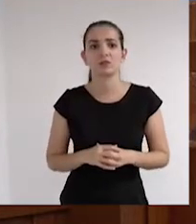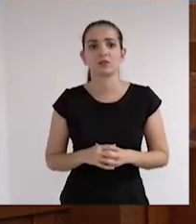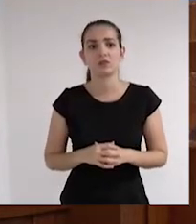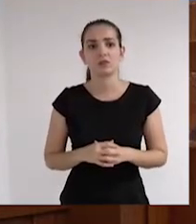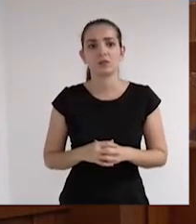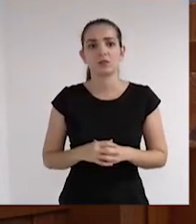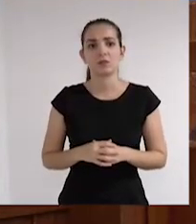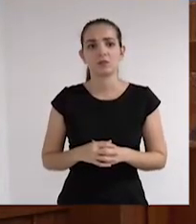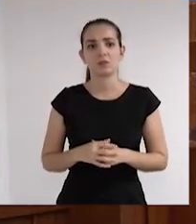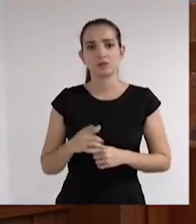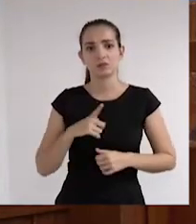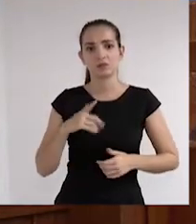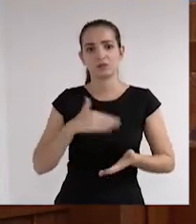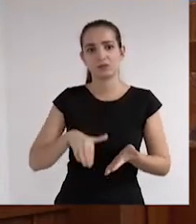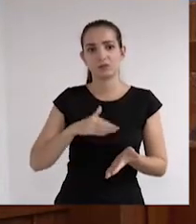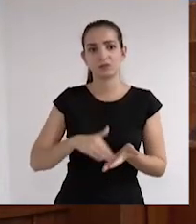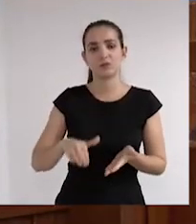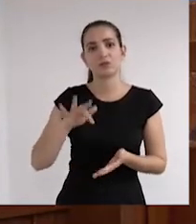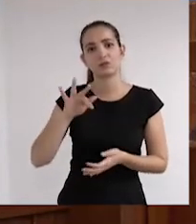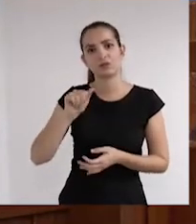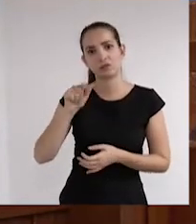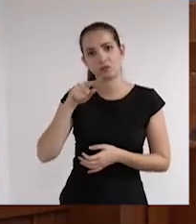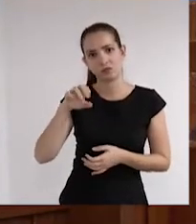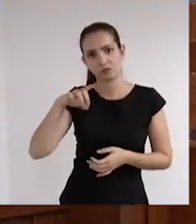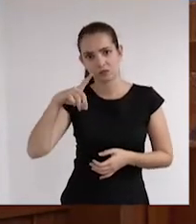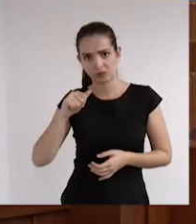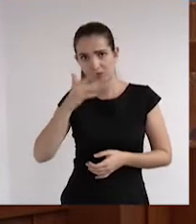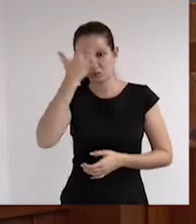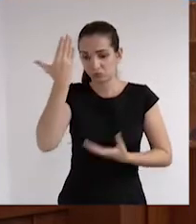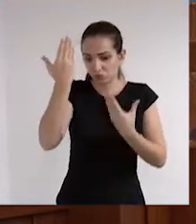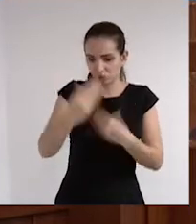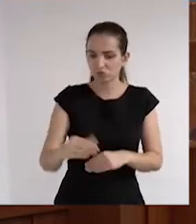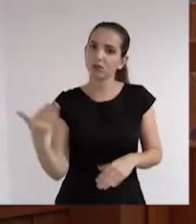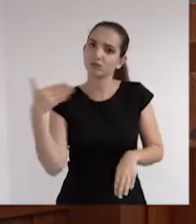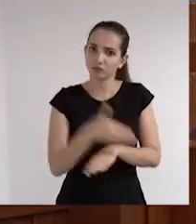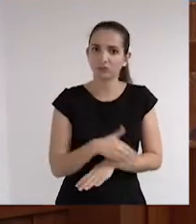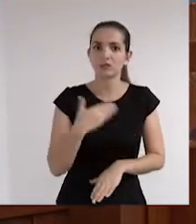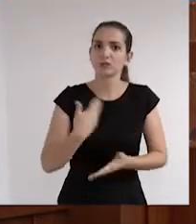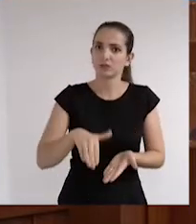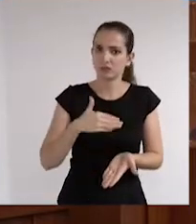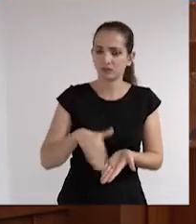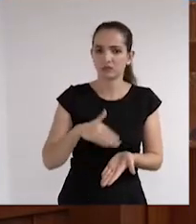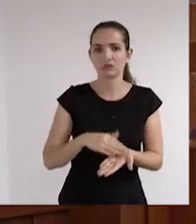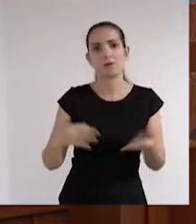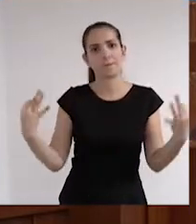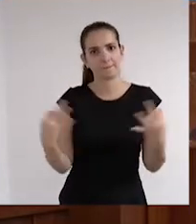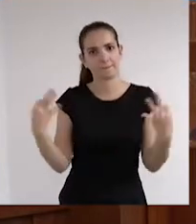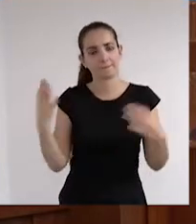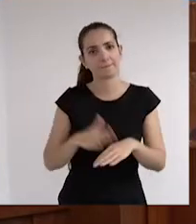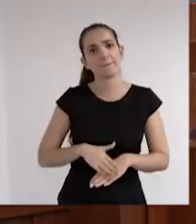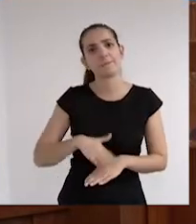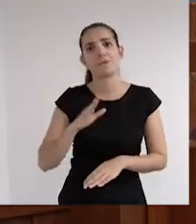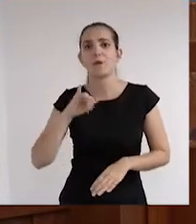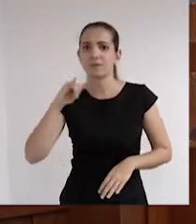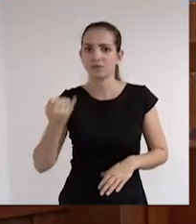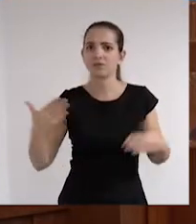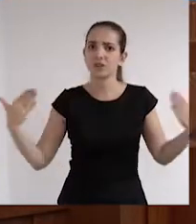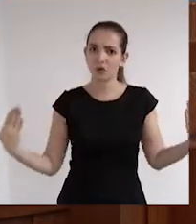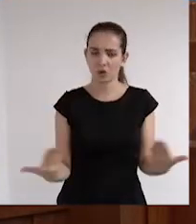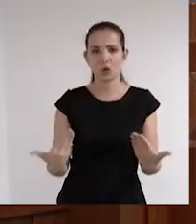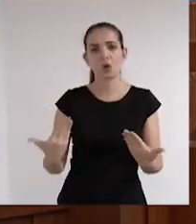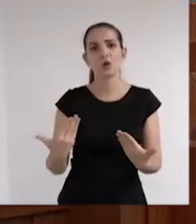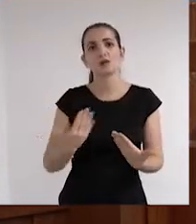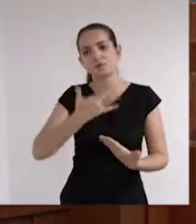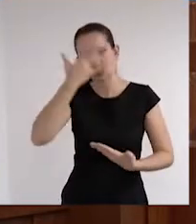a Secretaria de Fazenda, trazer esses concursados para dentro dos quadros da Secretaria, aperfeiçoar, aproveitar essa mão de